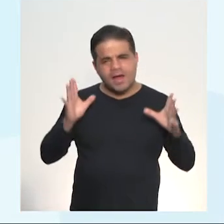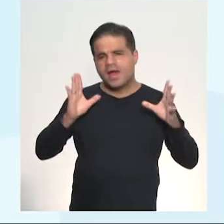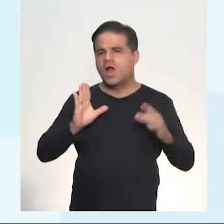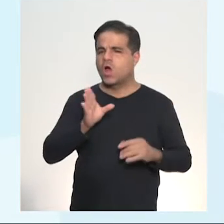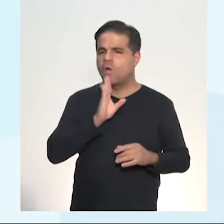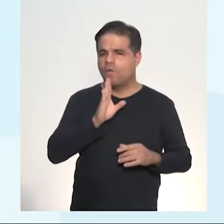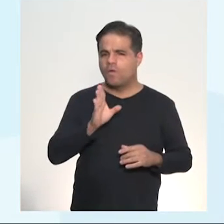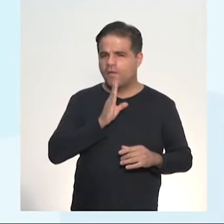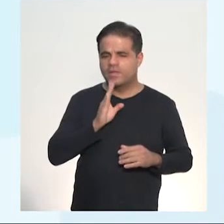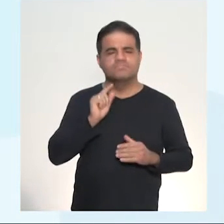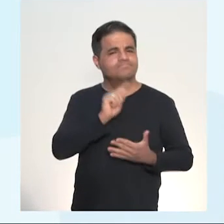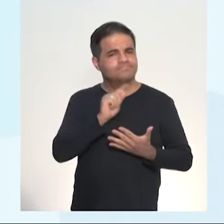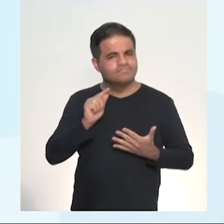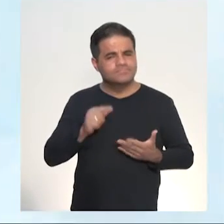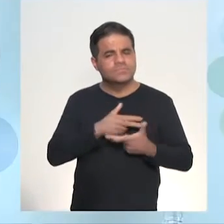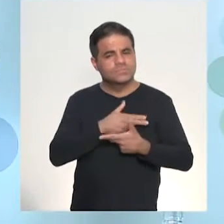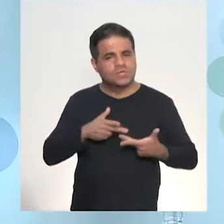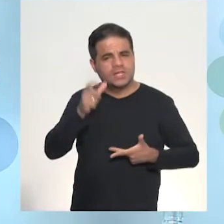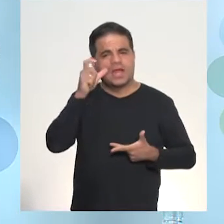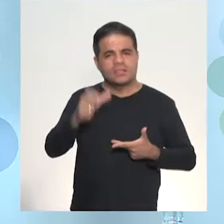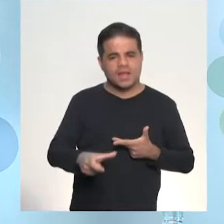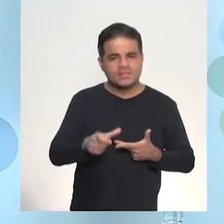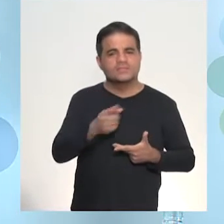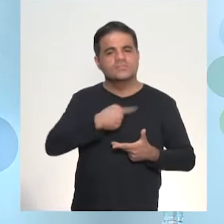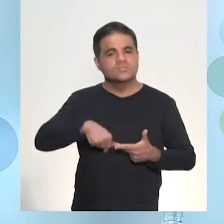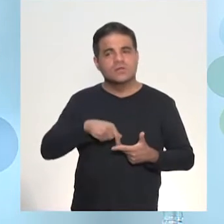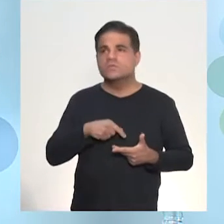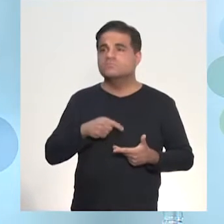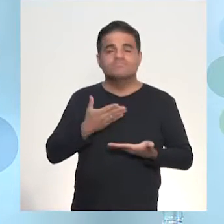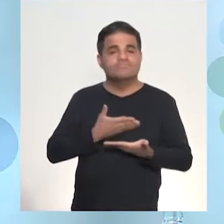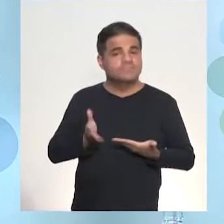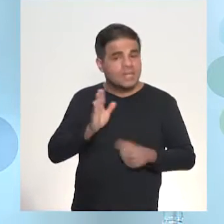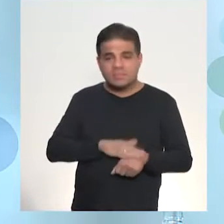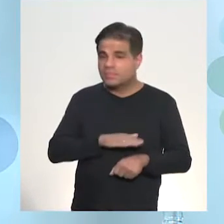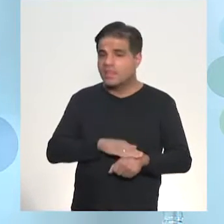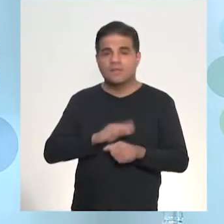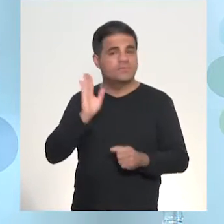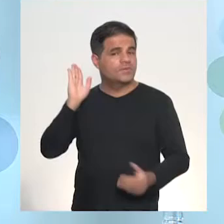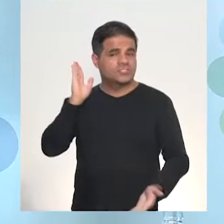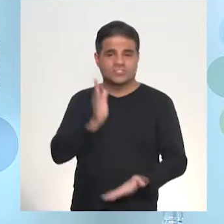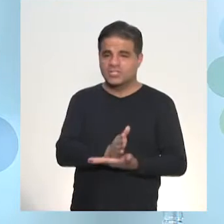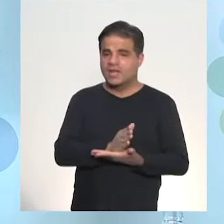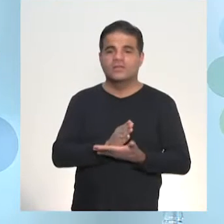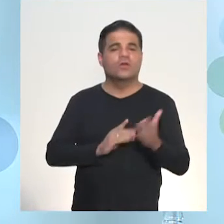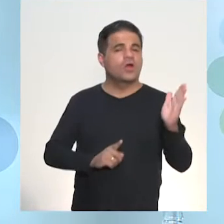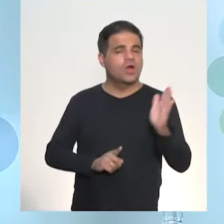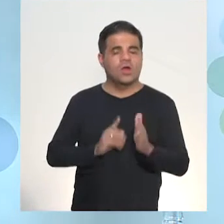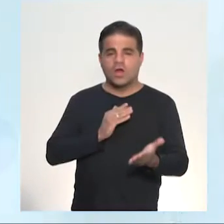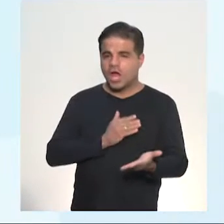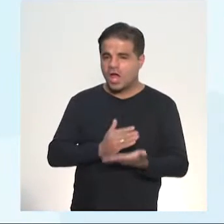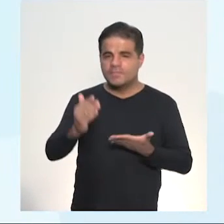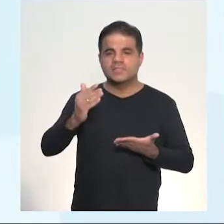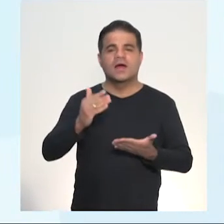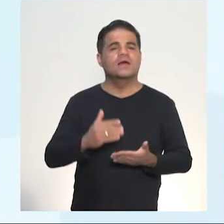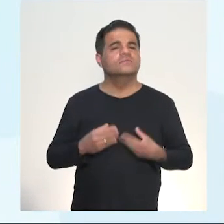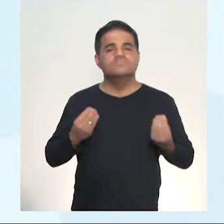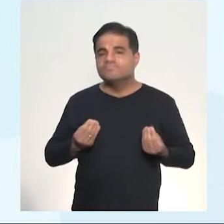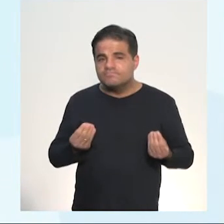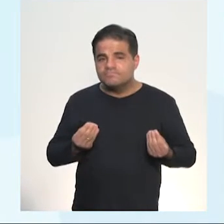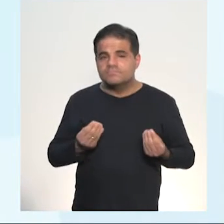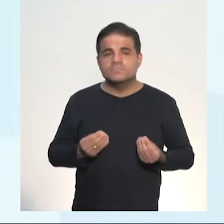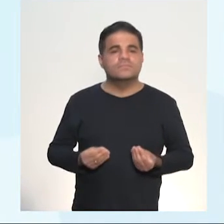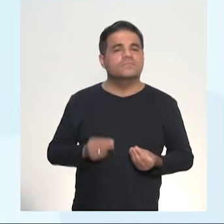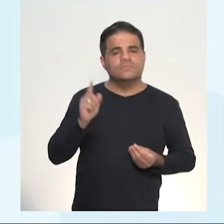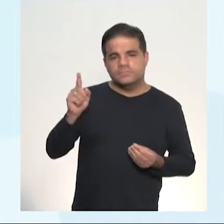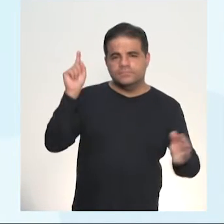conhecimento, aí de coisas interessantes e que a gente não vai perder tanto tempo e já vai começar, olha lá. Para começar, a